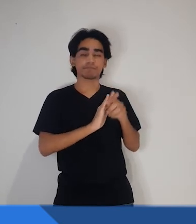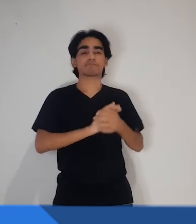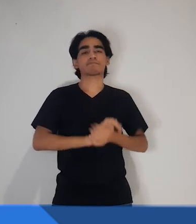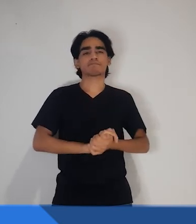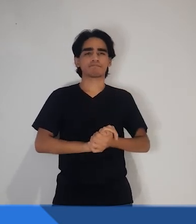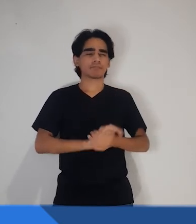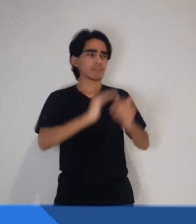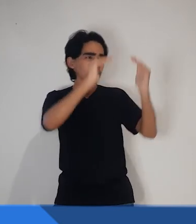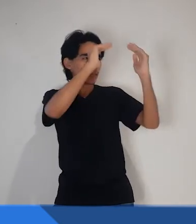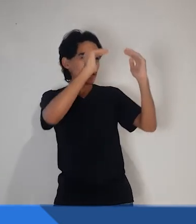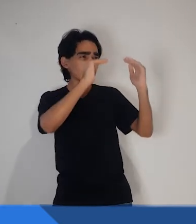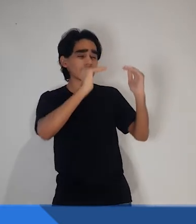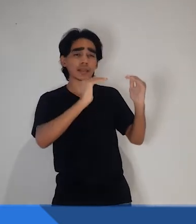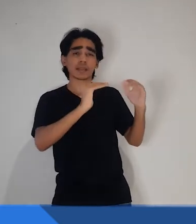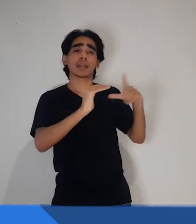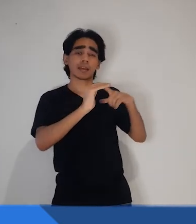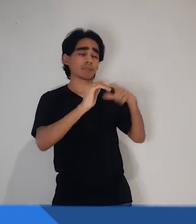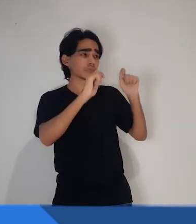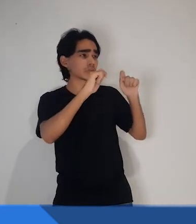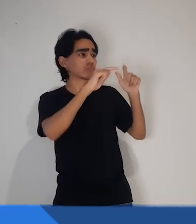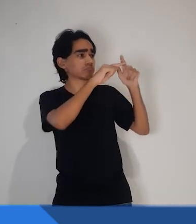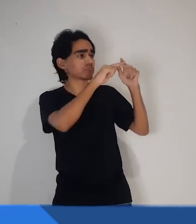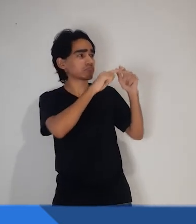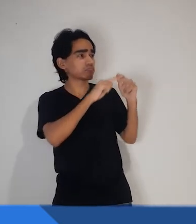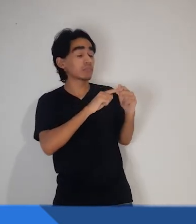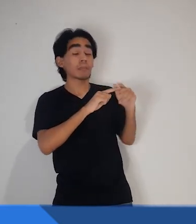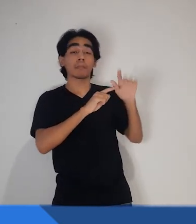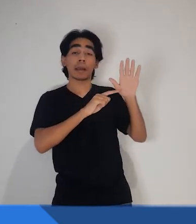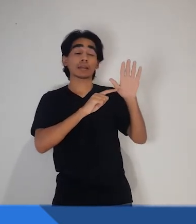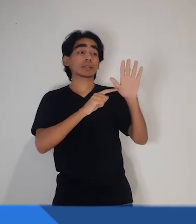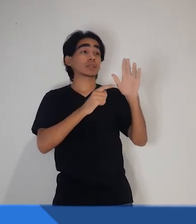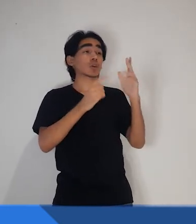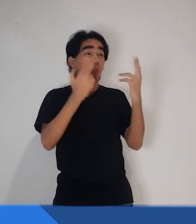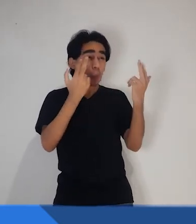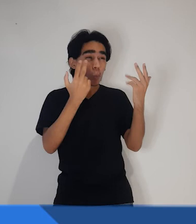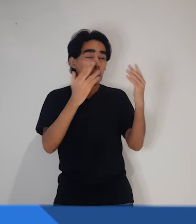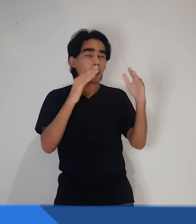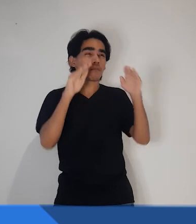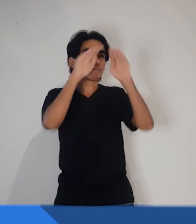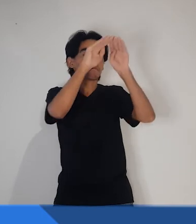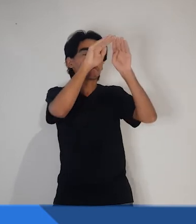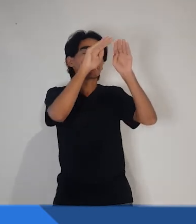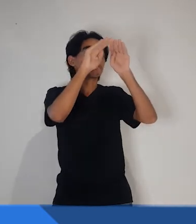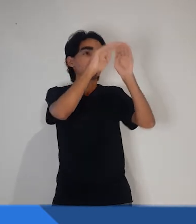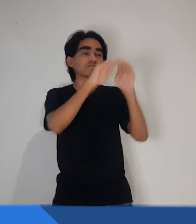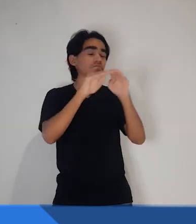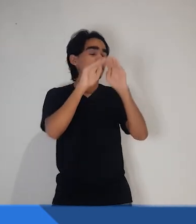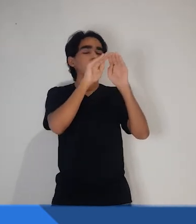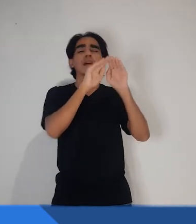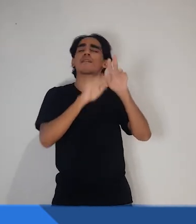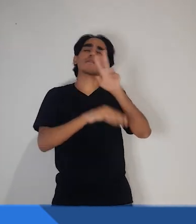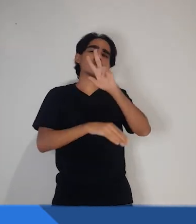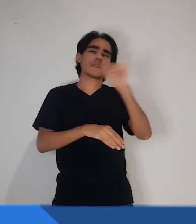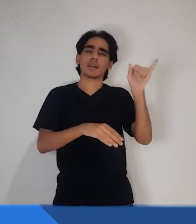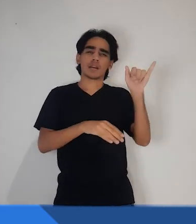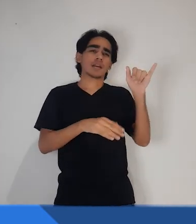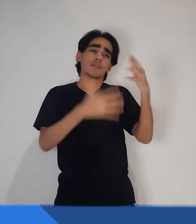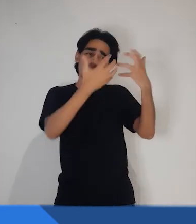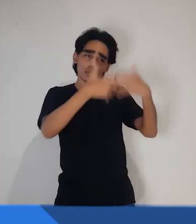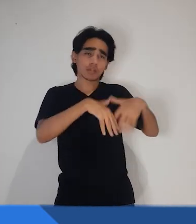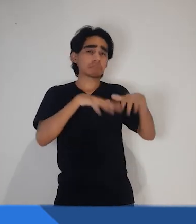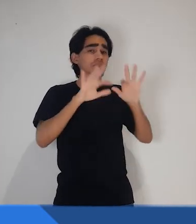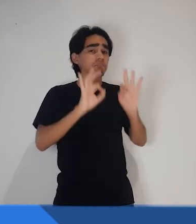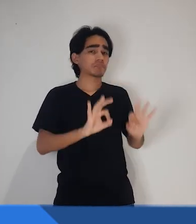mais algumas opções. Mas se a gente mantiver as configurações padrão, já vai funcionar. Não tem o menor